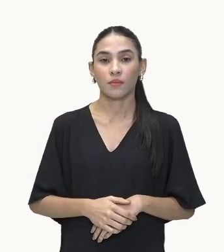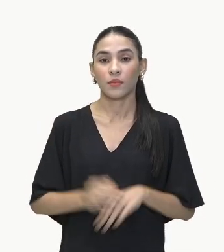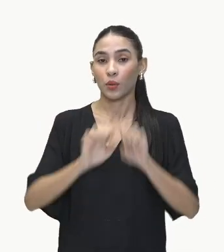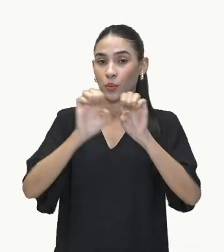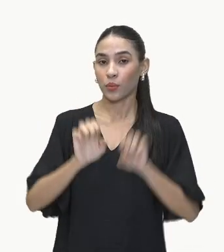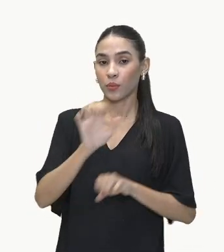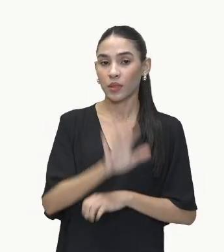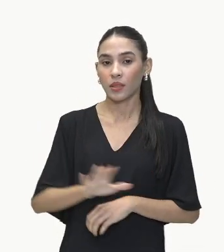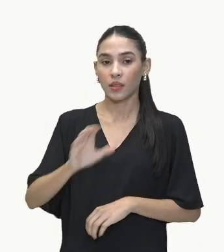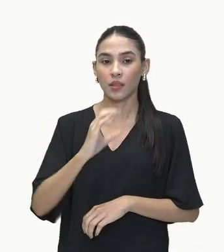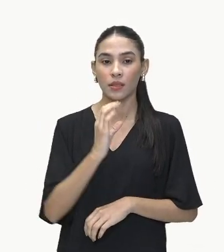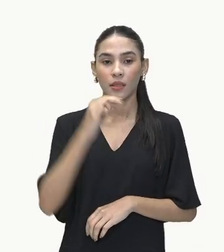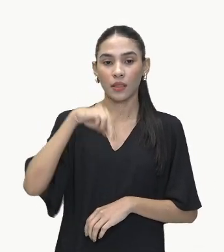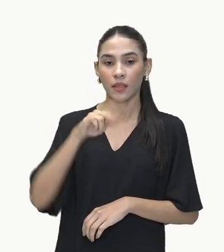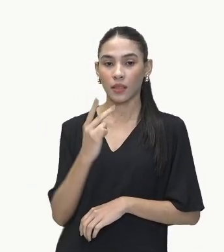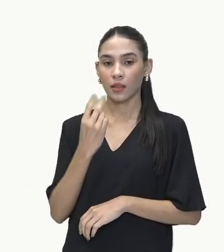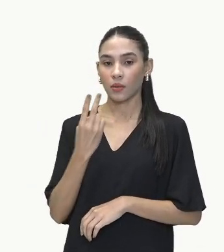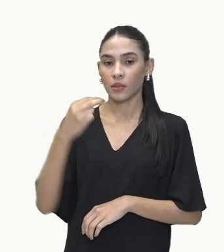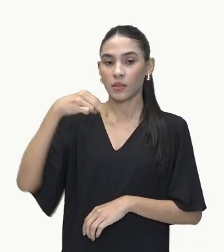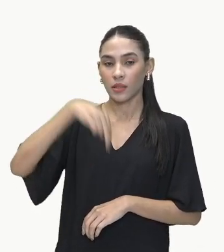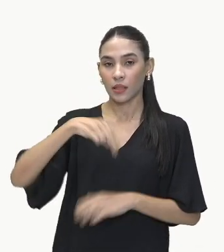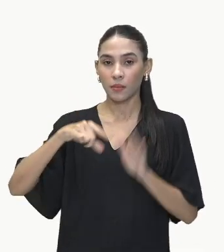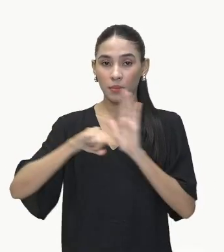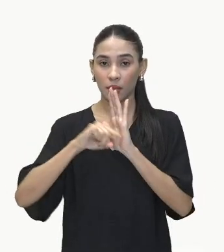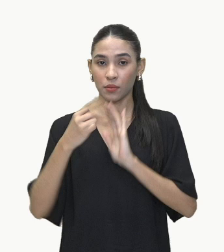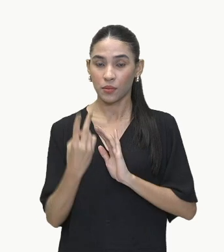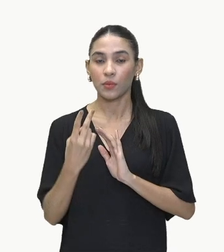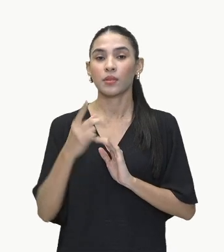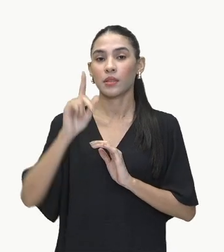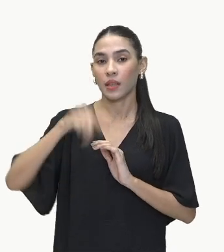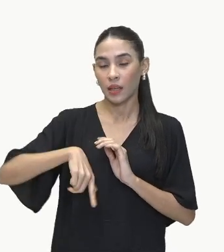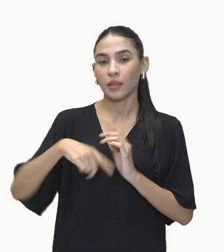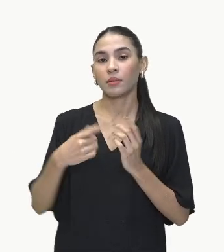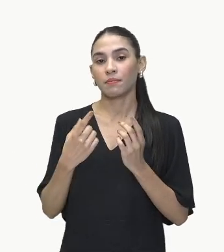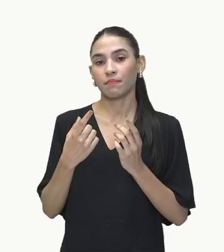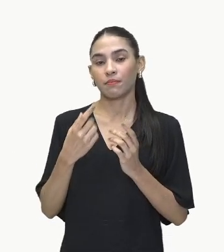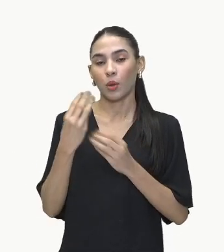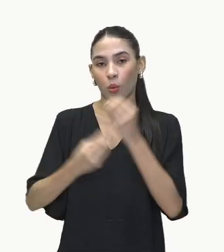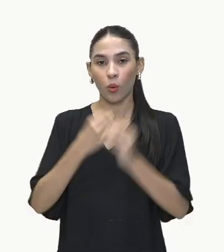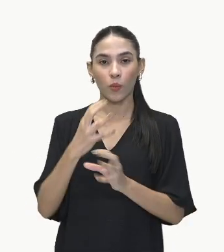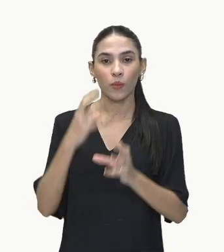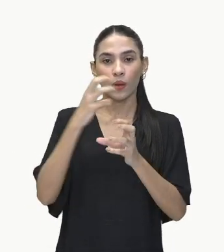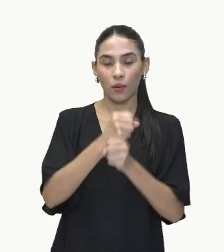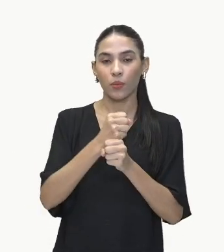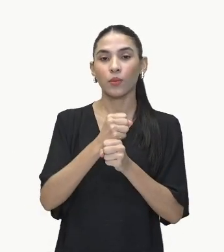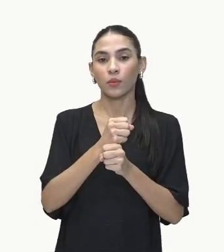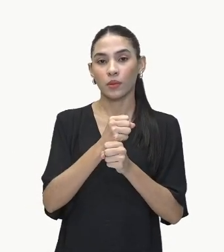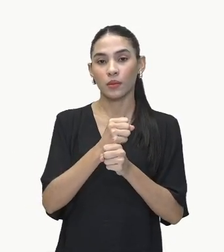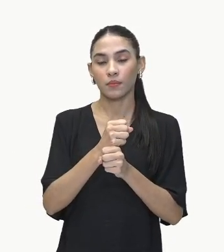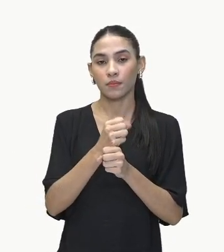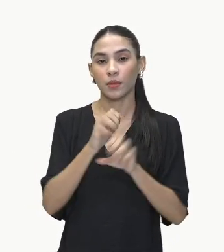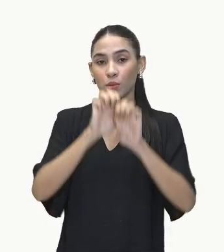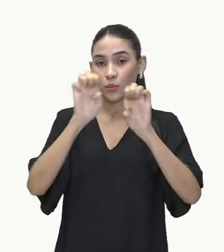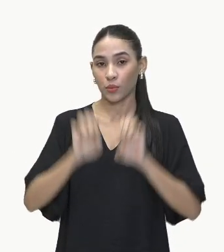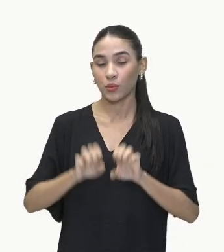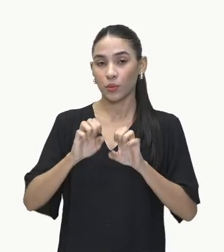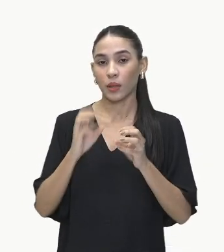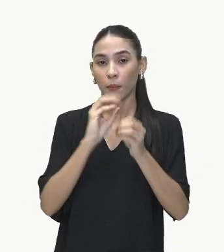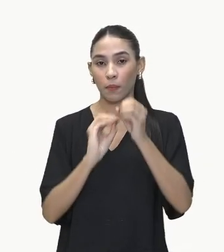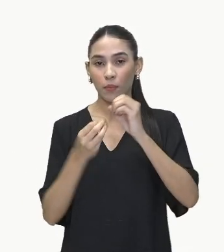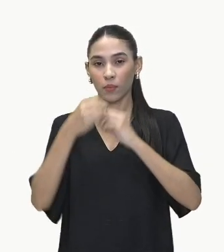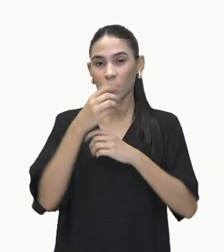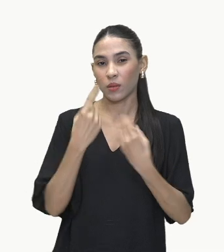é CnH2n-2, é a maneira da gente calcular, né, colocar a fórmula molecular sem precisar